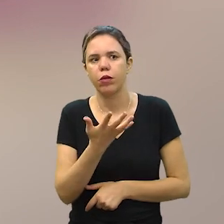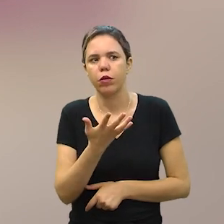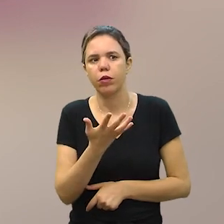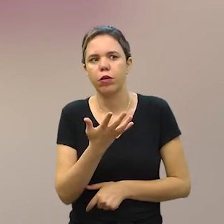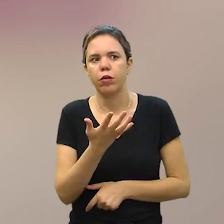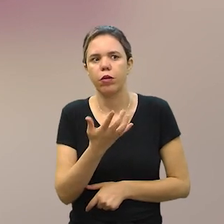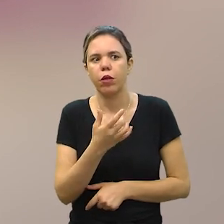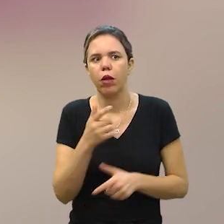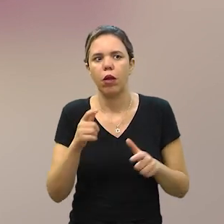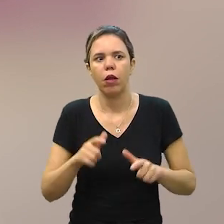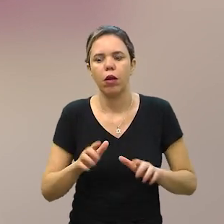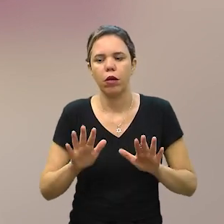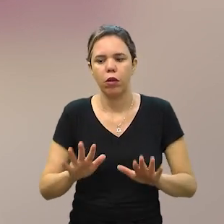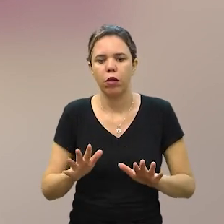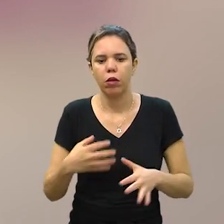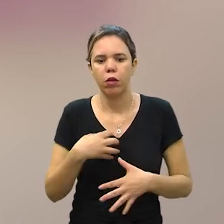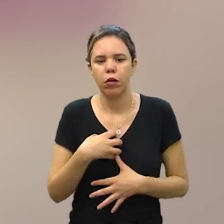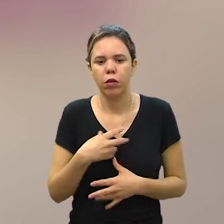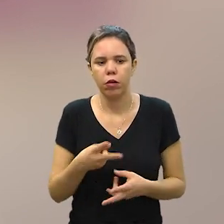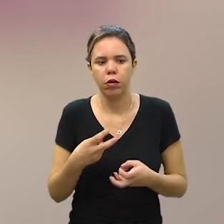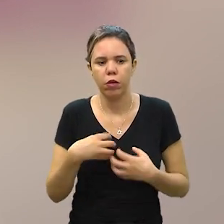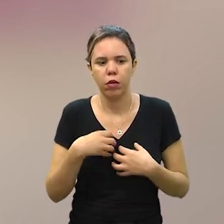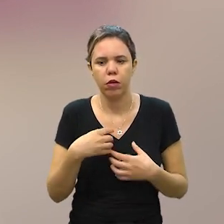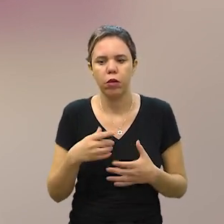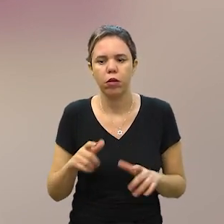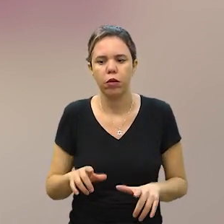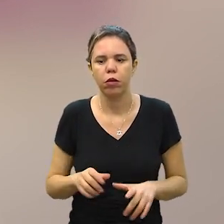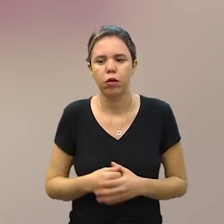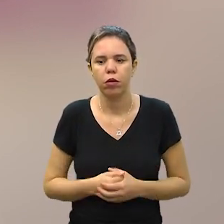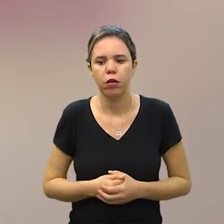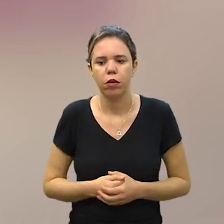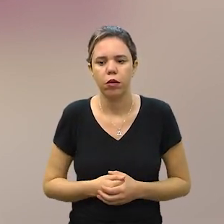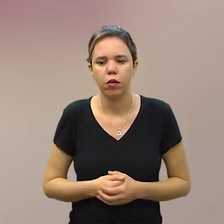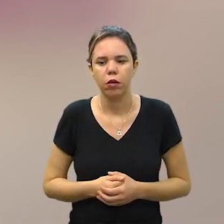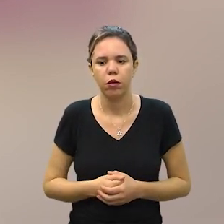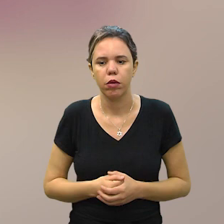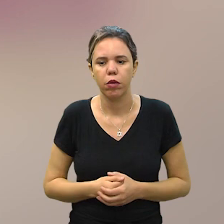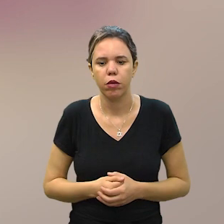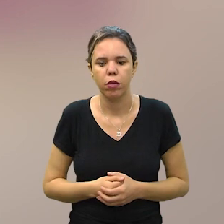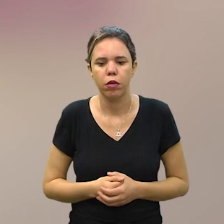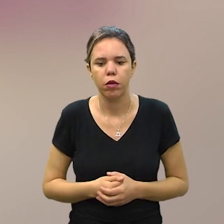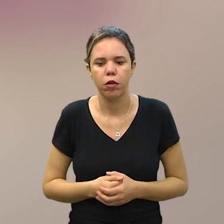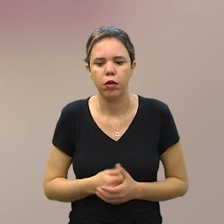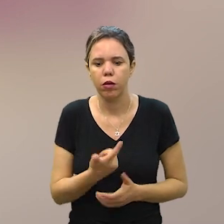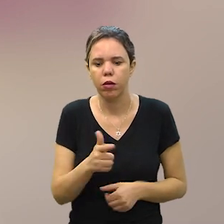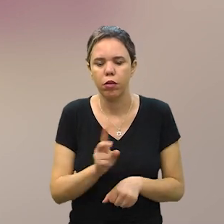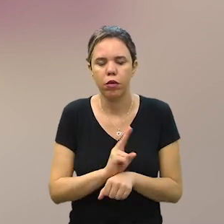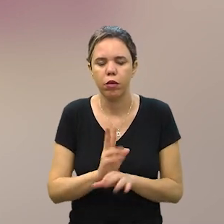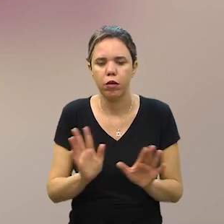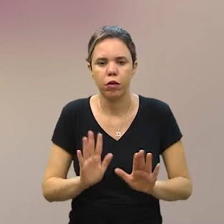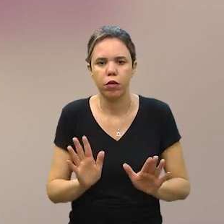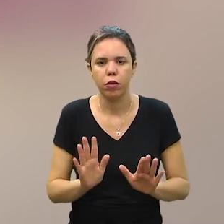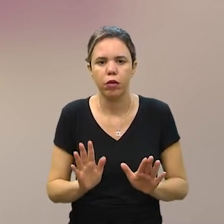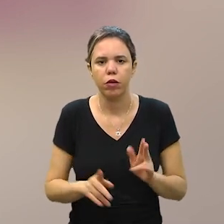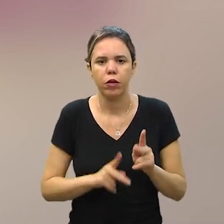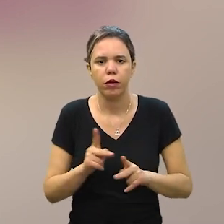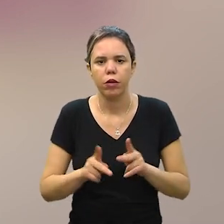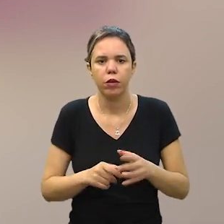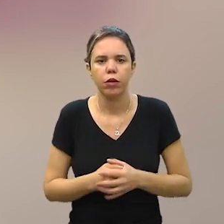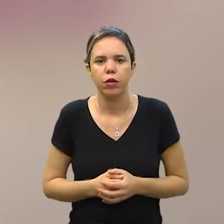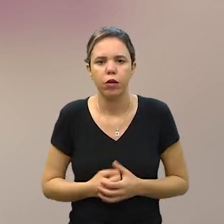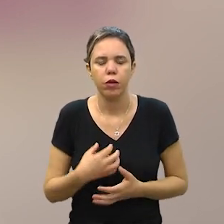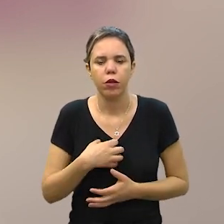repente, aquele local ali apresentar para ela um local de insegurança, onde que